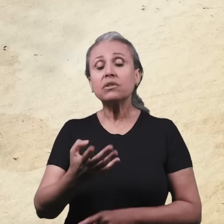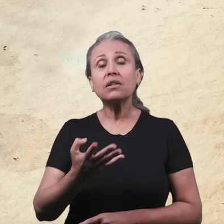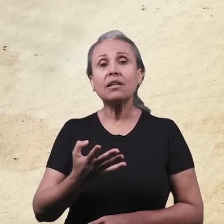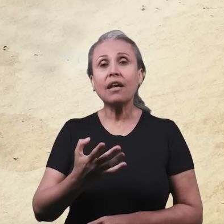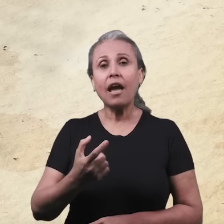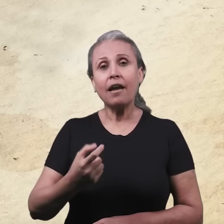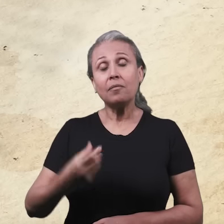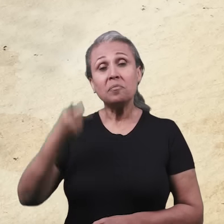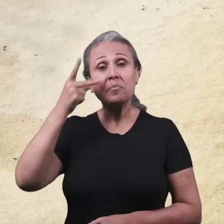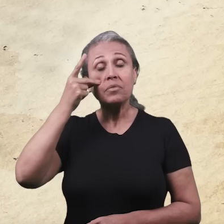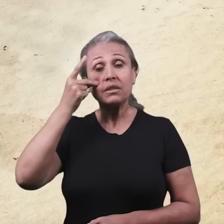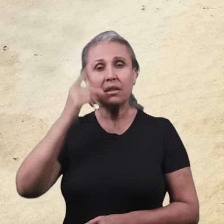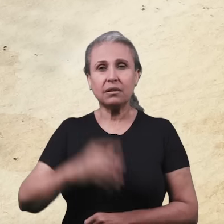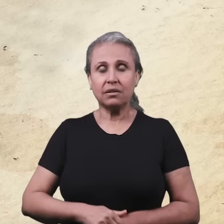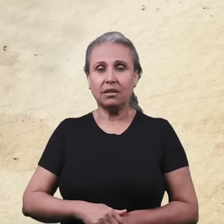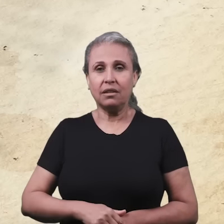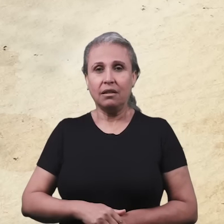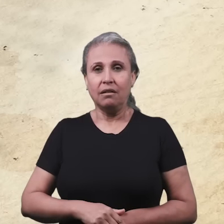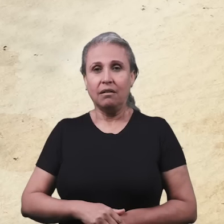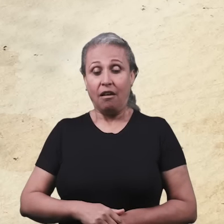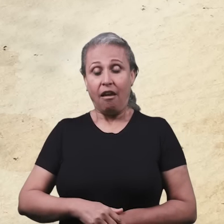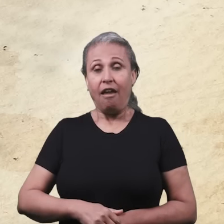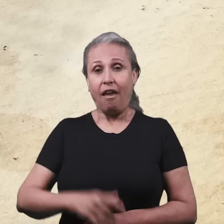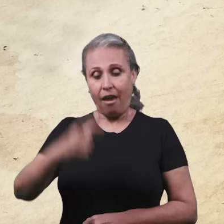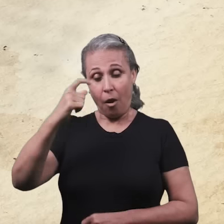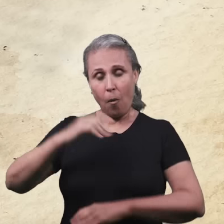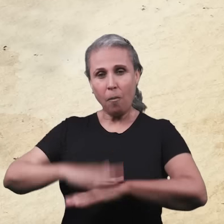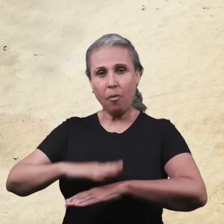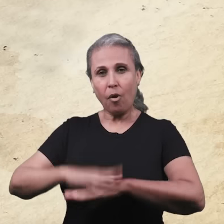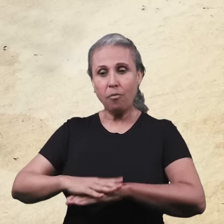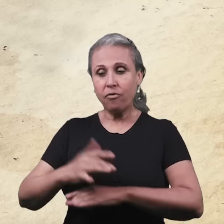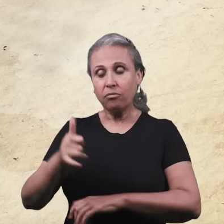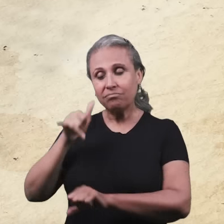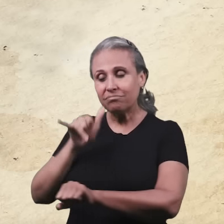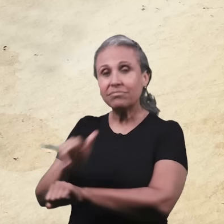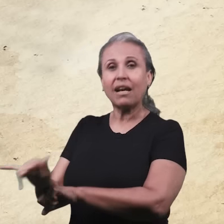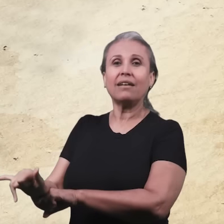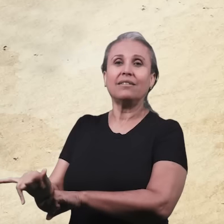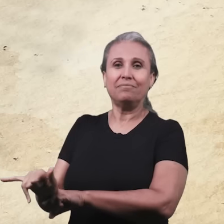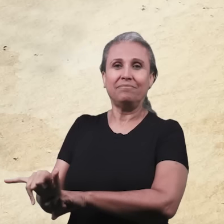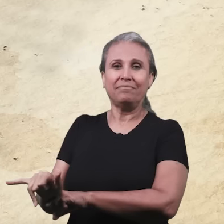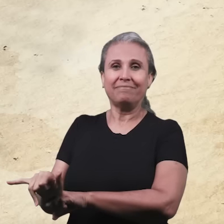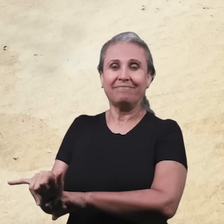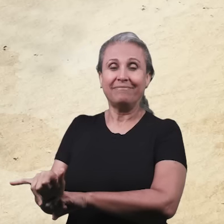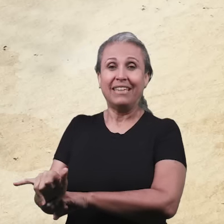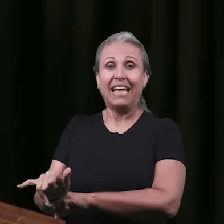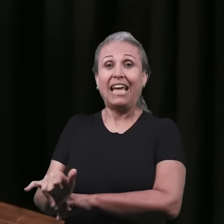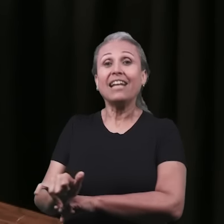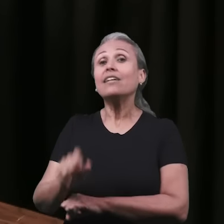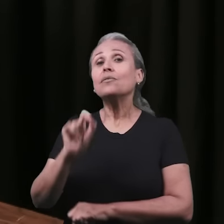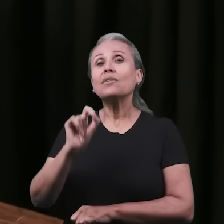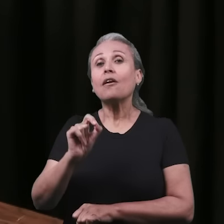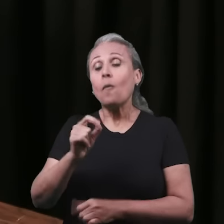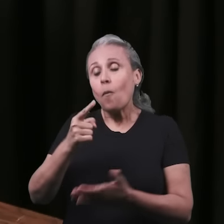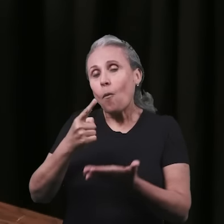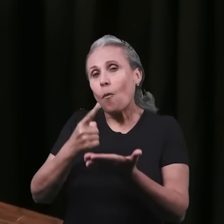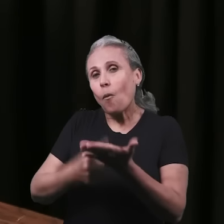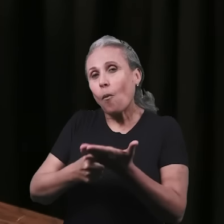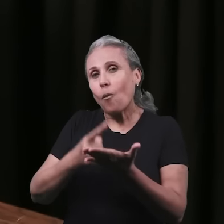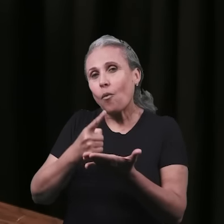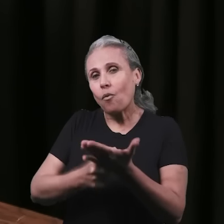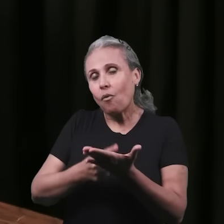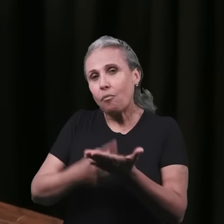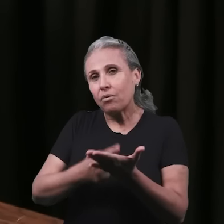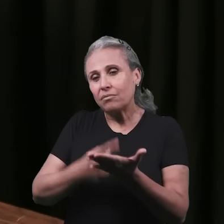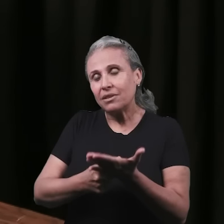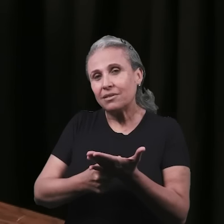vou-lo entregarei. Né? Então você vê que ele vai atrás, há um acordo, né, de